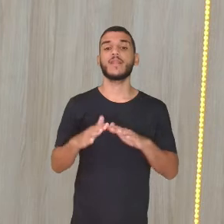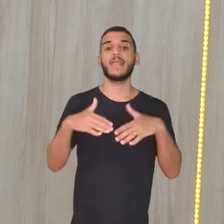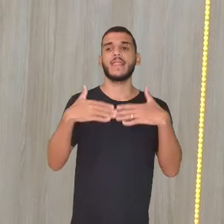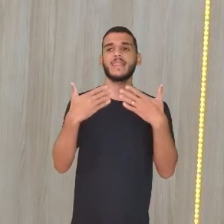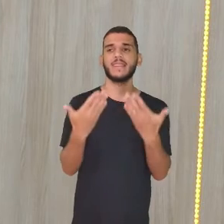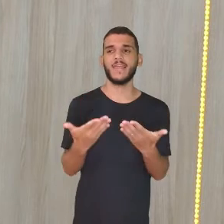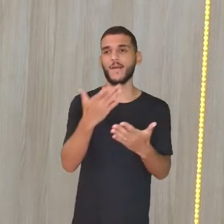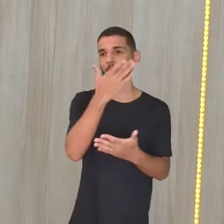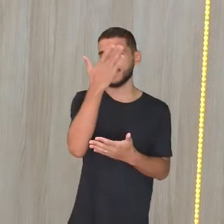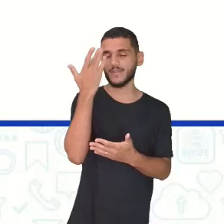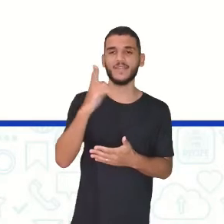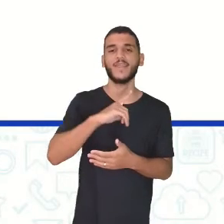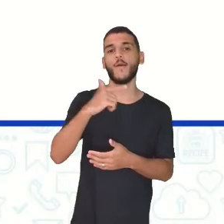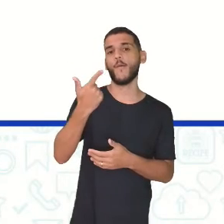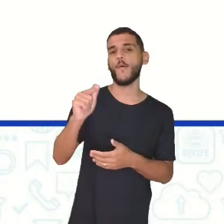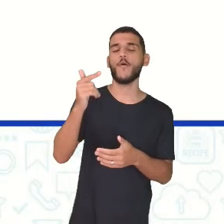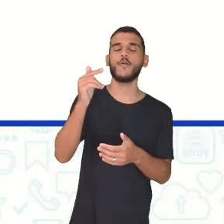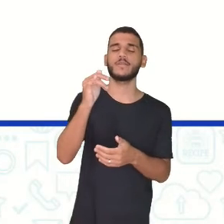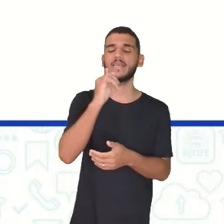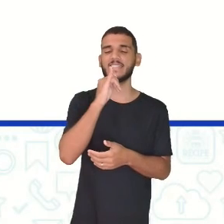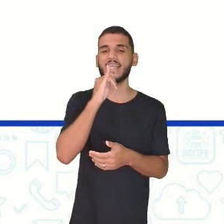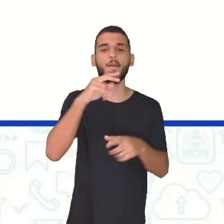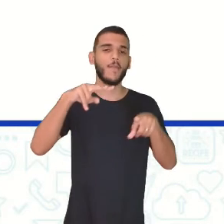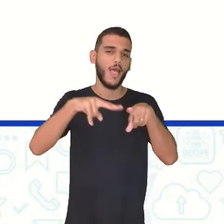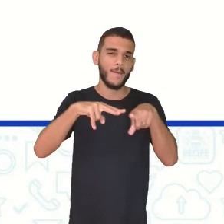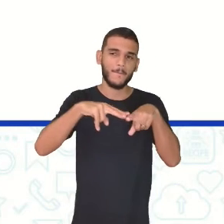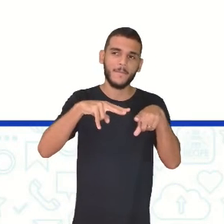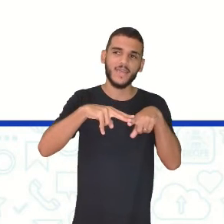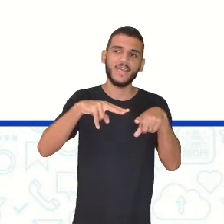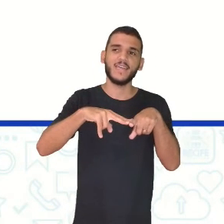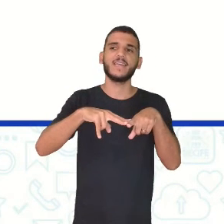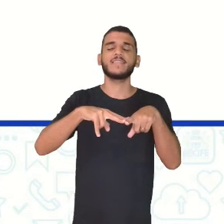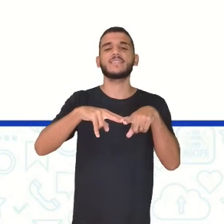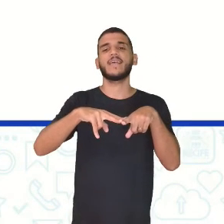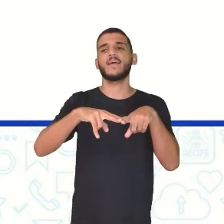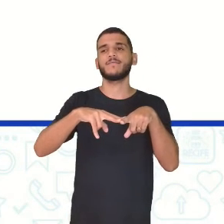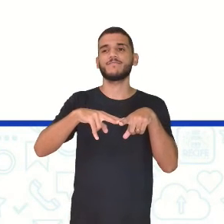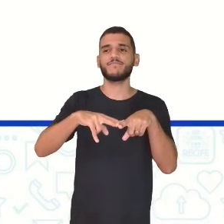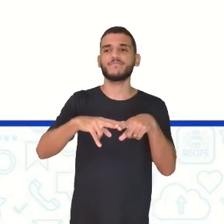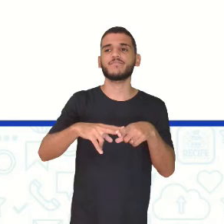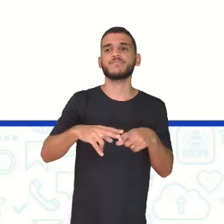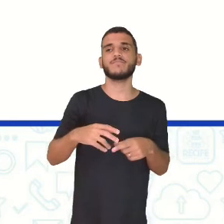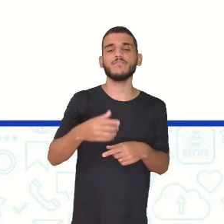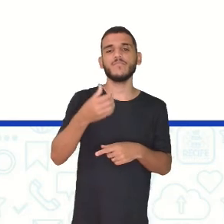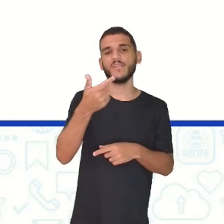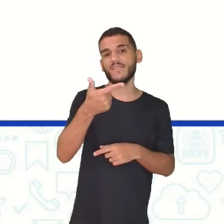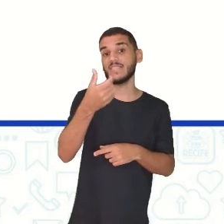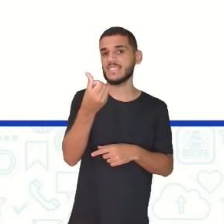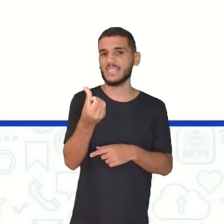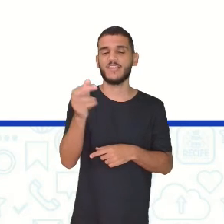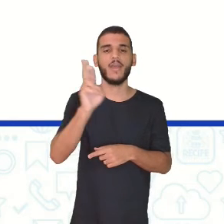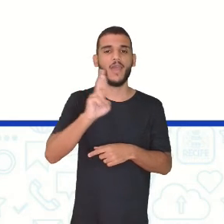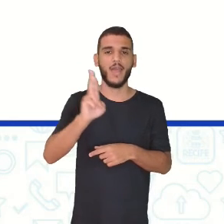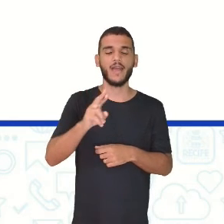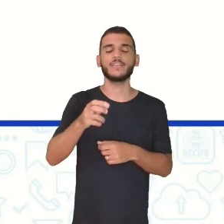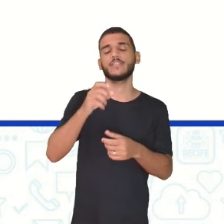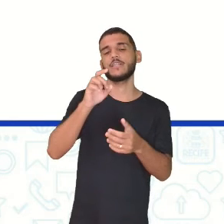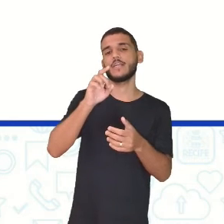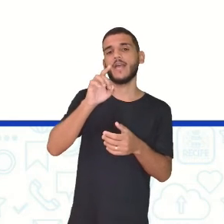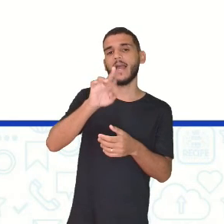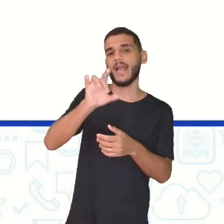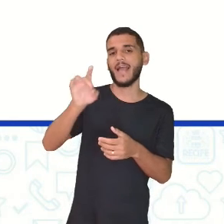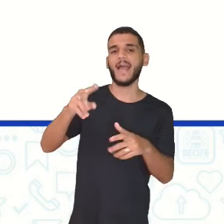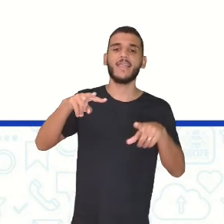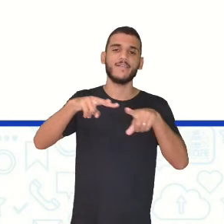pessoal. Tem mais exemplos aqui que eu coloquei, ó, da pizzazinha, comida agora, certo? São R$ 26,00, cada fatia aí é